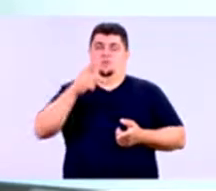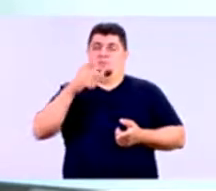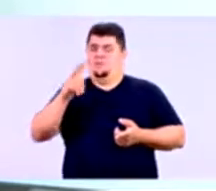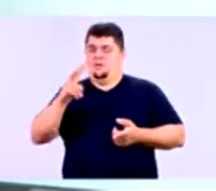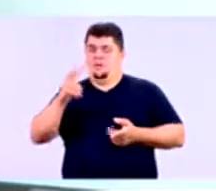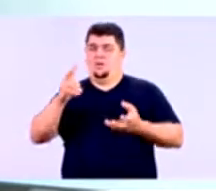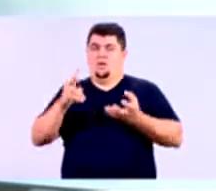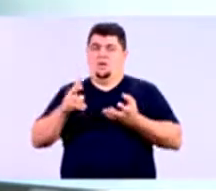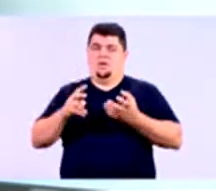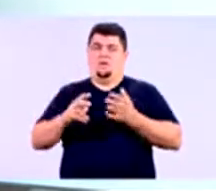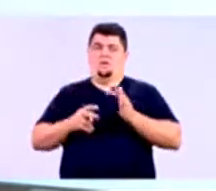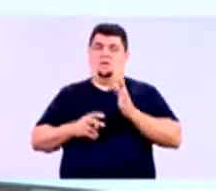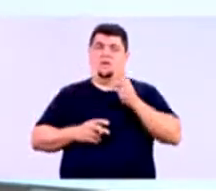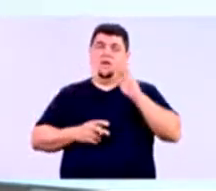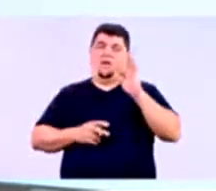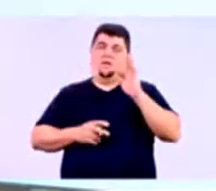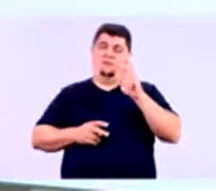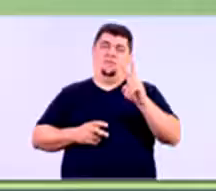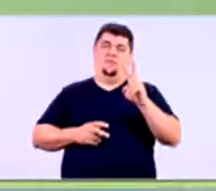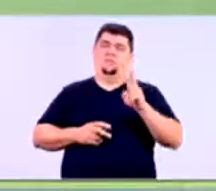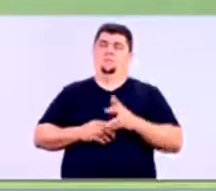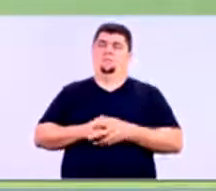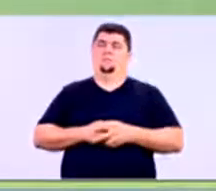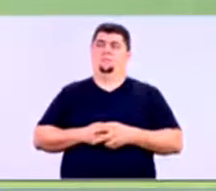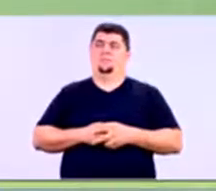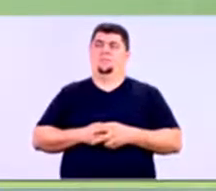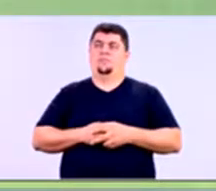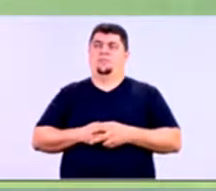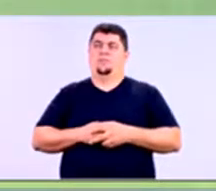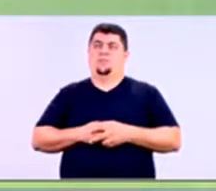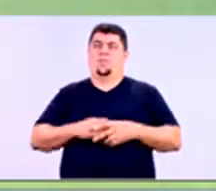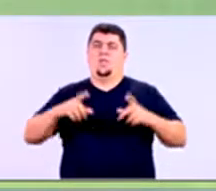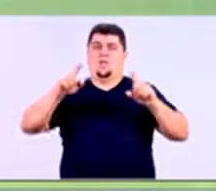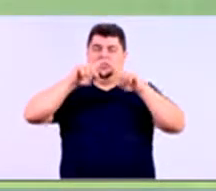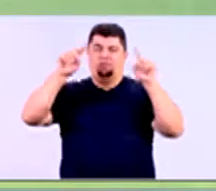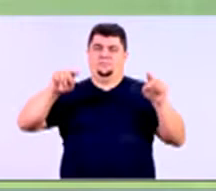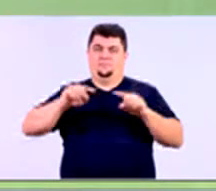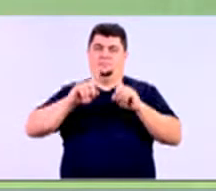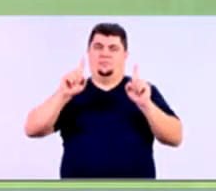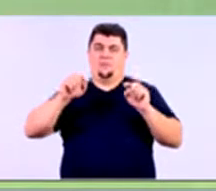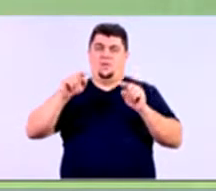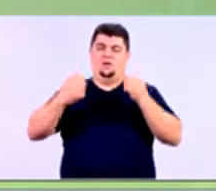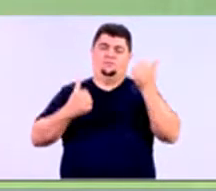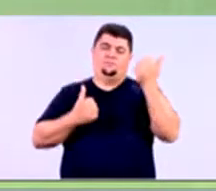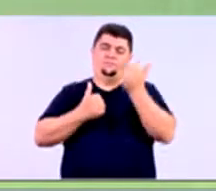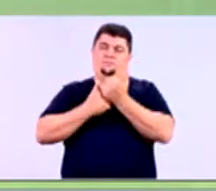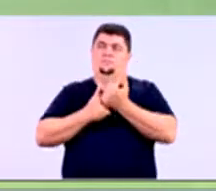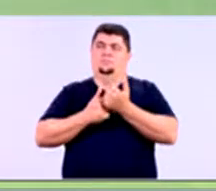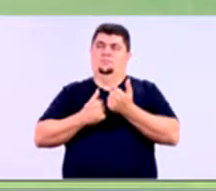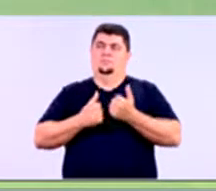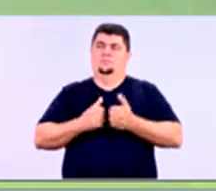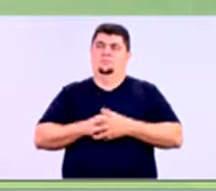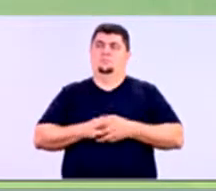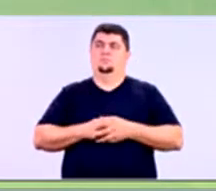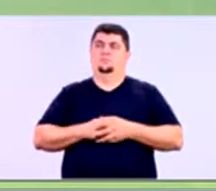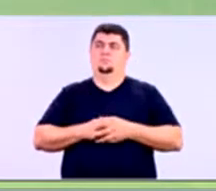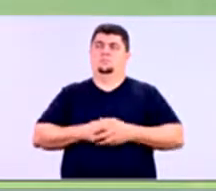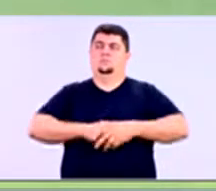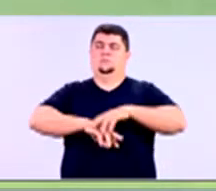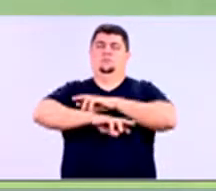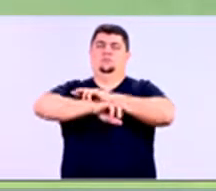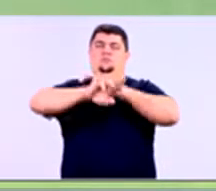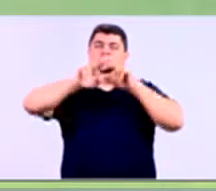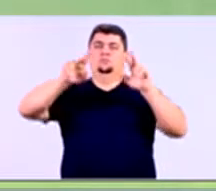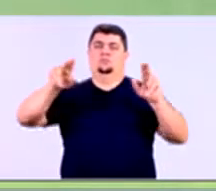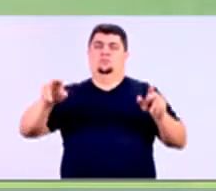valor futuro, o FV. E a expressão que eu vou utilizar para uma série de